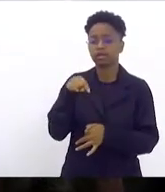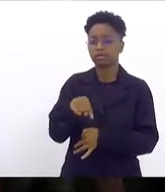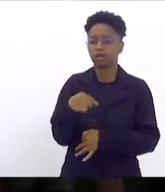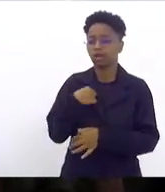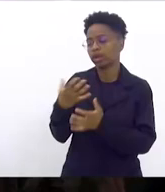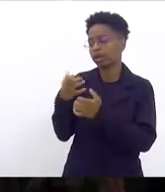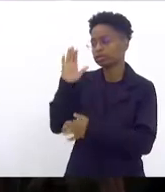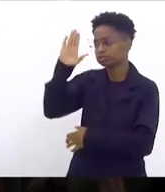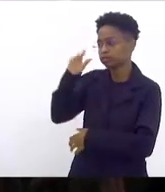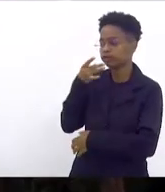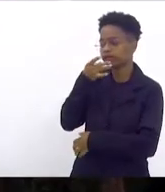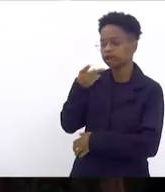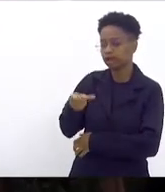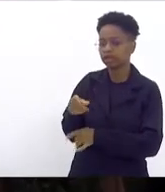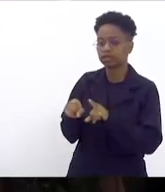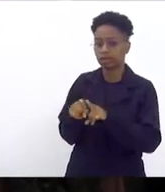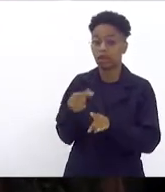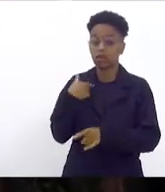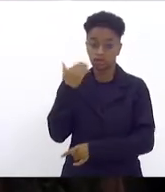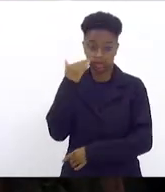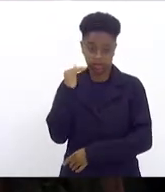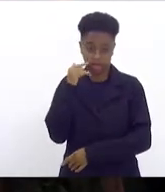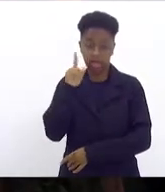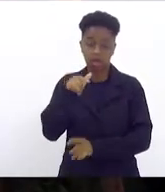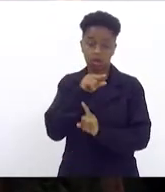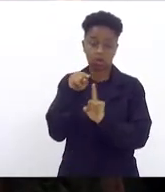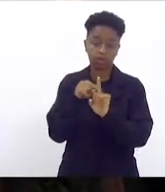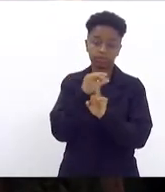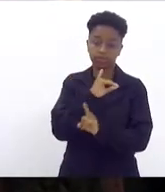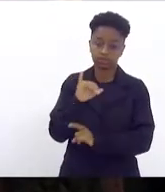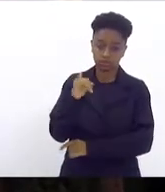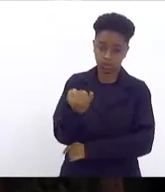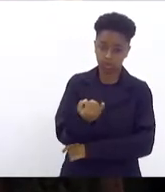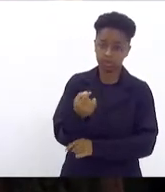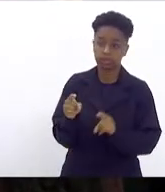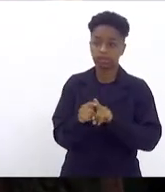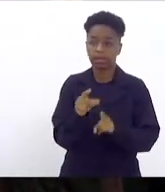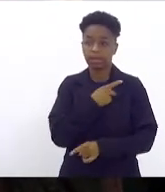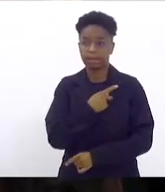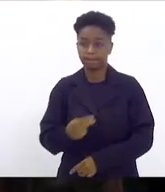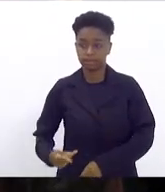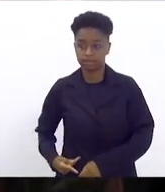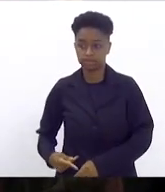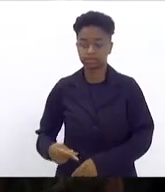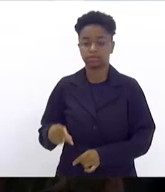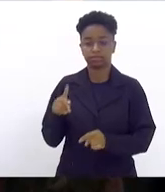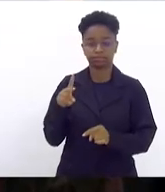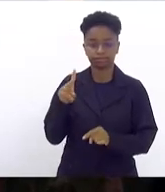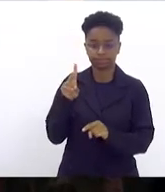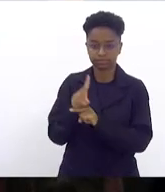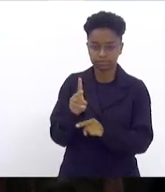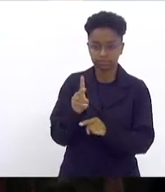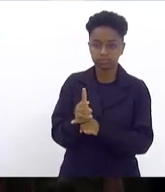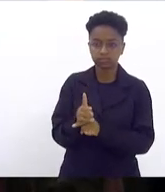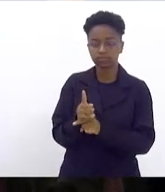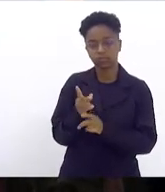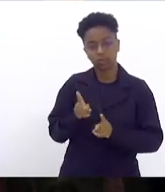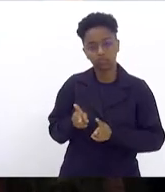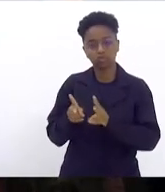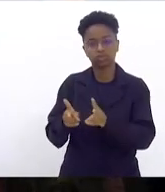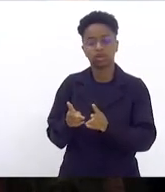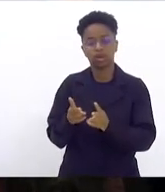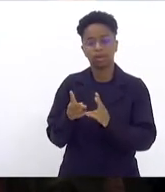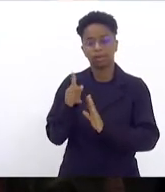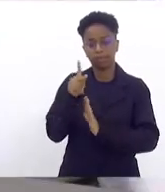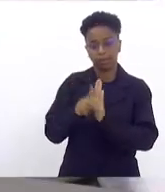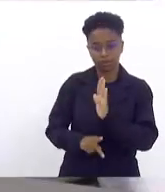também, presidente. Deputado Yuri. Eu também entendo que é o objetivo da CCJ, da presidência, preservar a tramitação do projeto e garantir